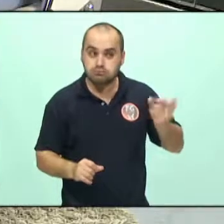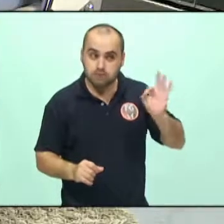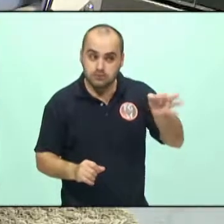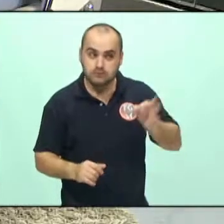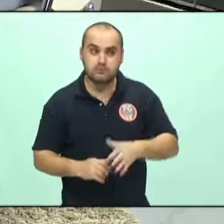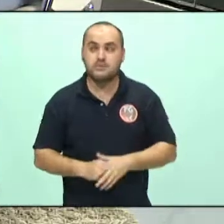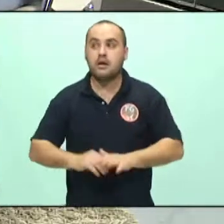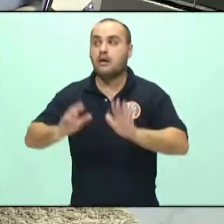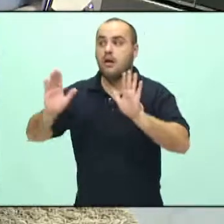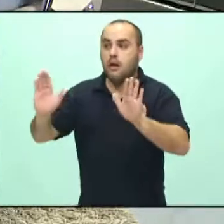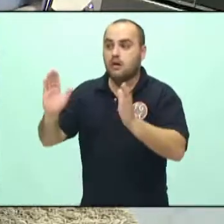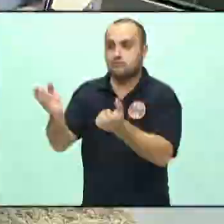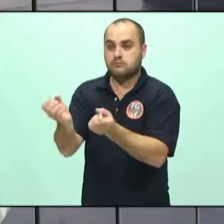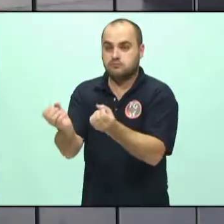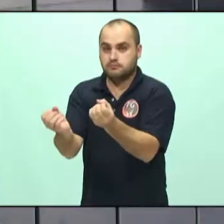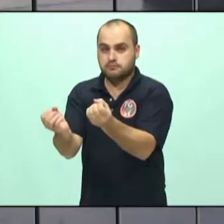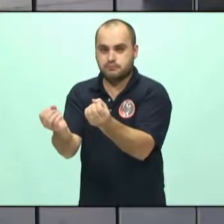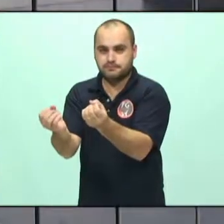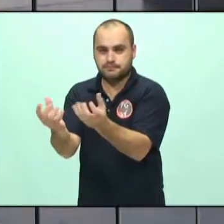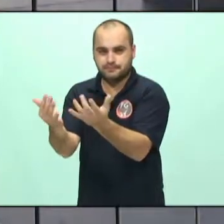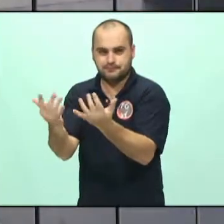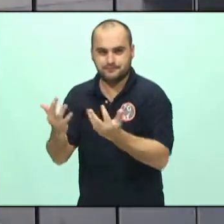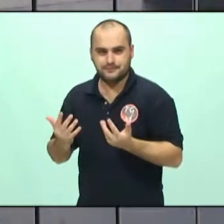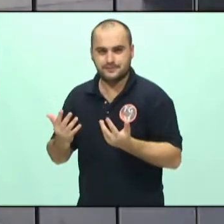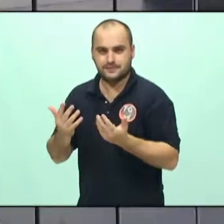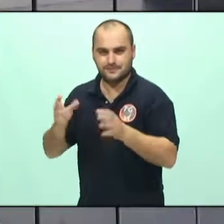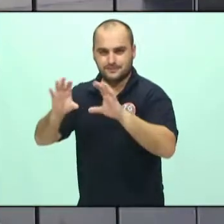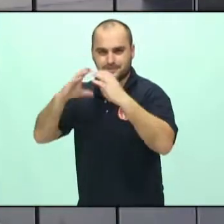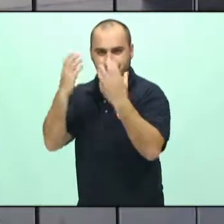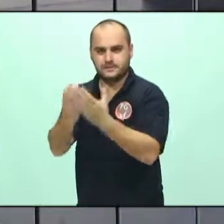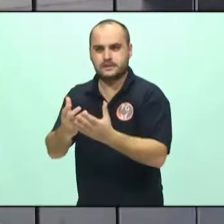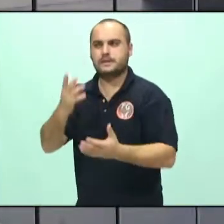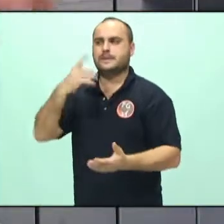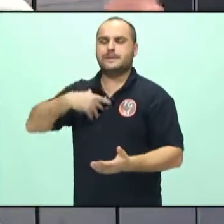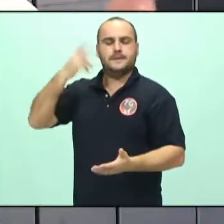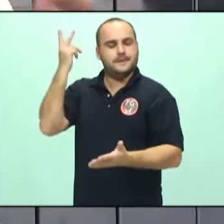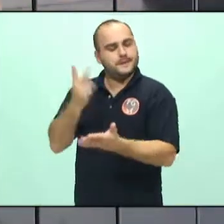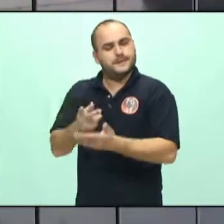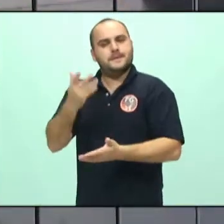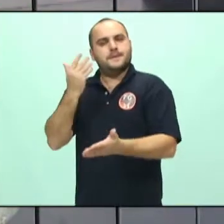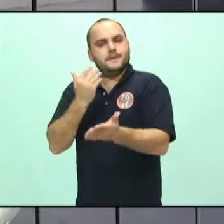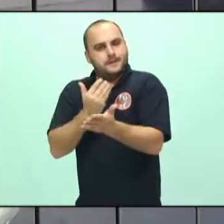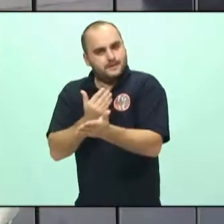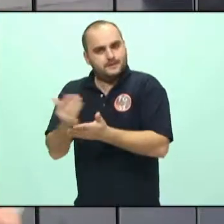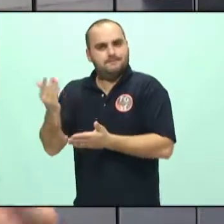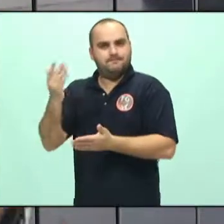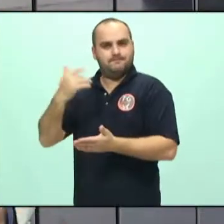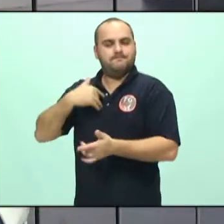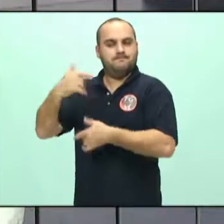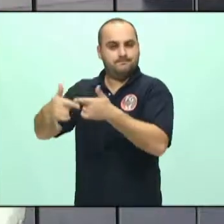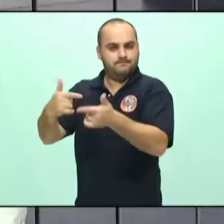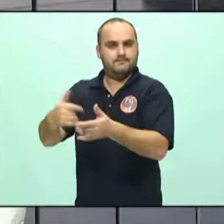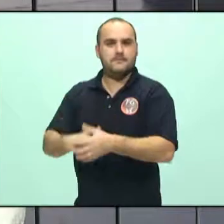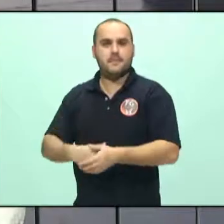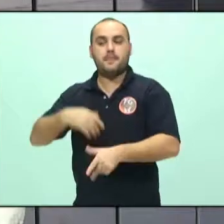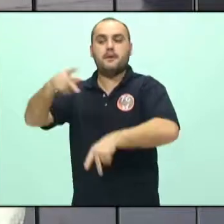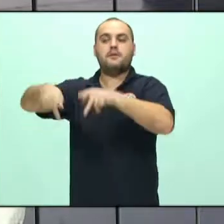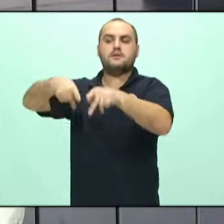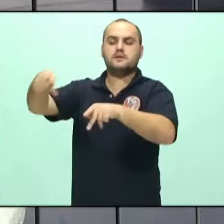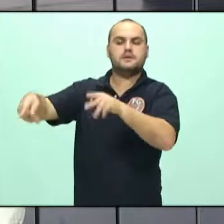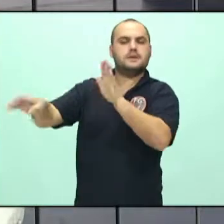horta comunitária, desde o início do mandato. Por isso que eu digo, a demanda chega, tá vendo? O povo chegou para